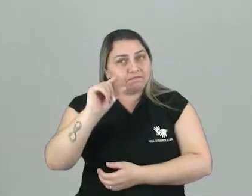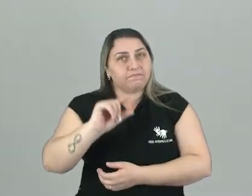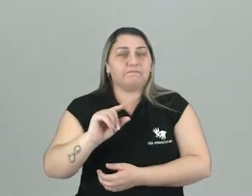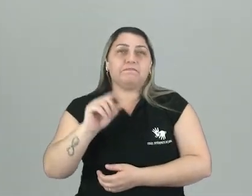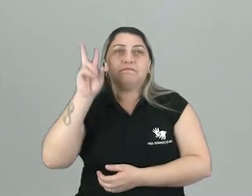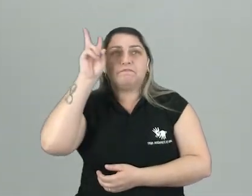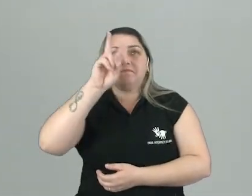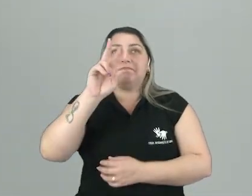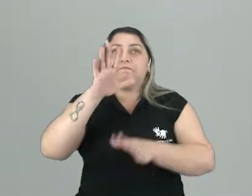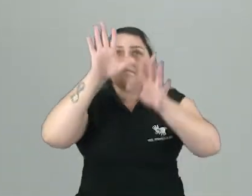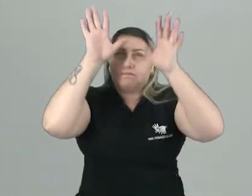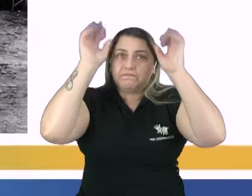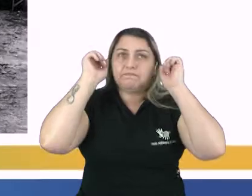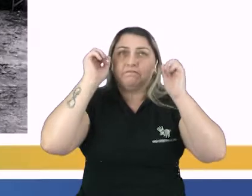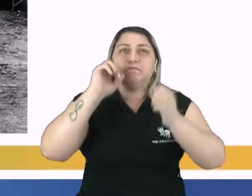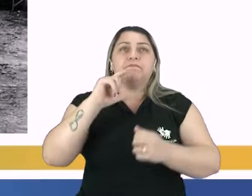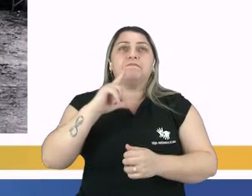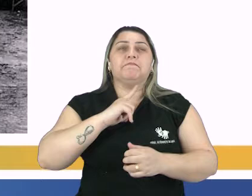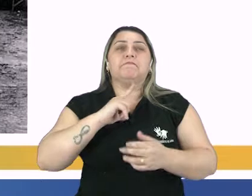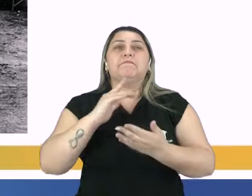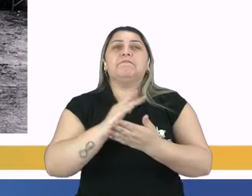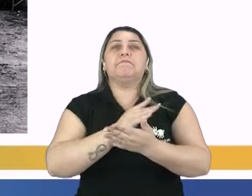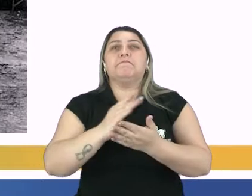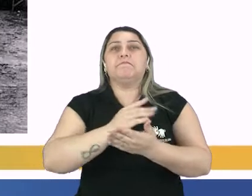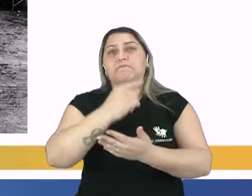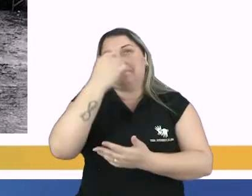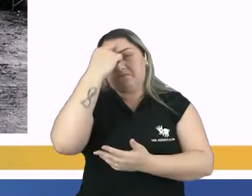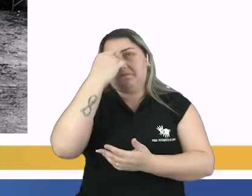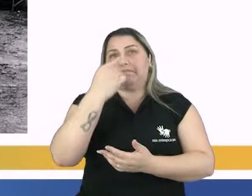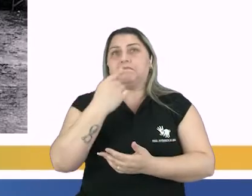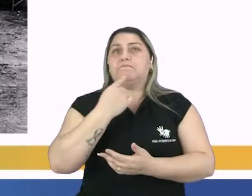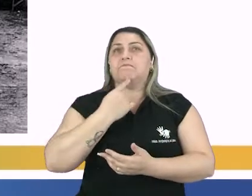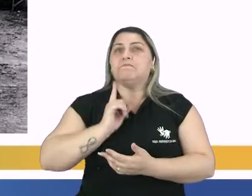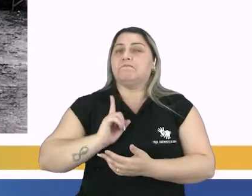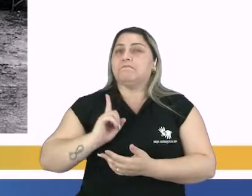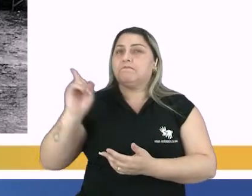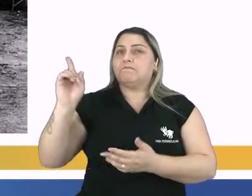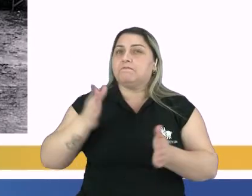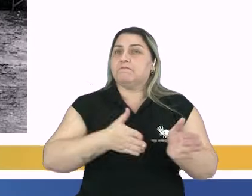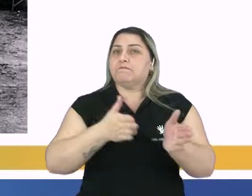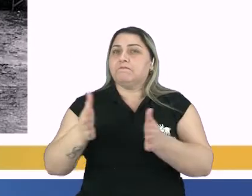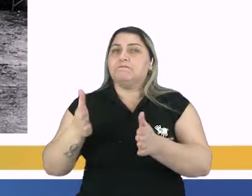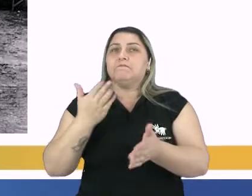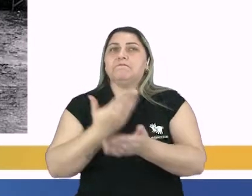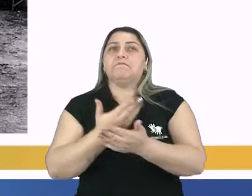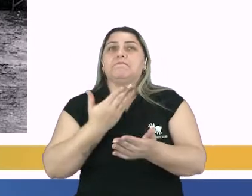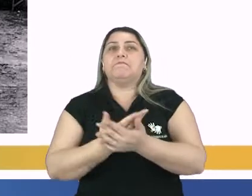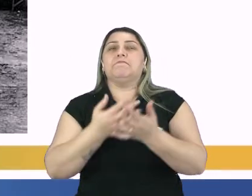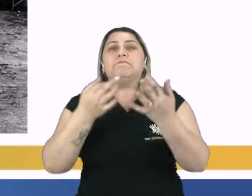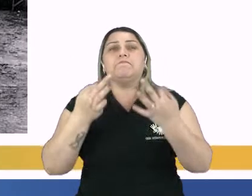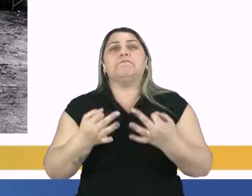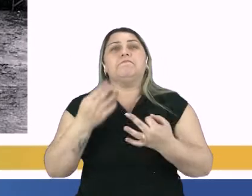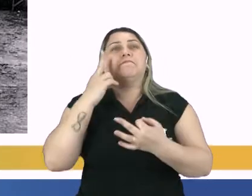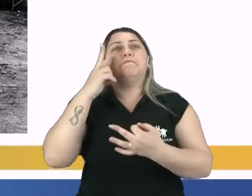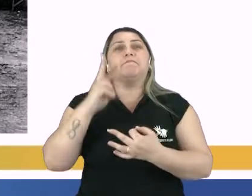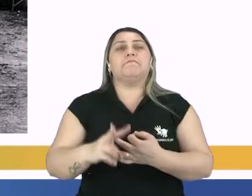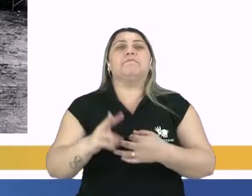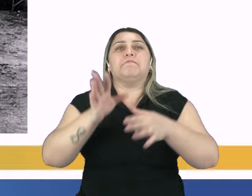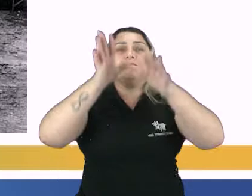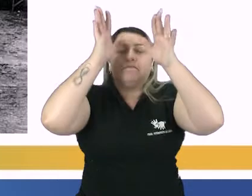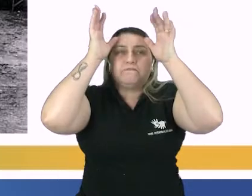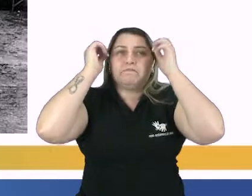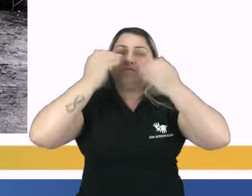nossa história do Acre. A gente tem aí algumas imagens que retratam esses períodos que a gente vai estudar, certo? A gente vai ver o